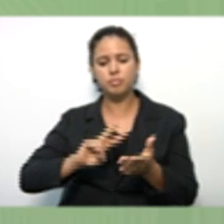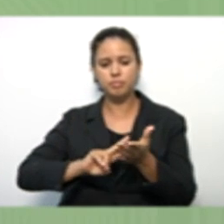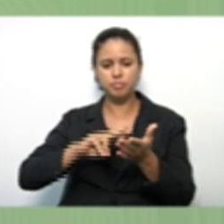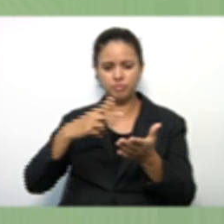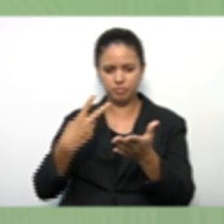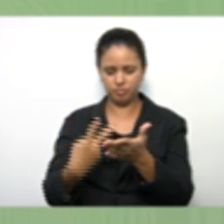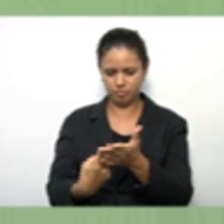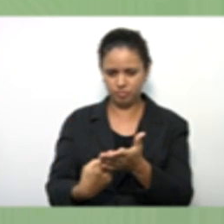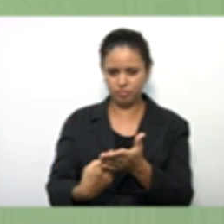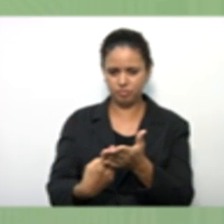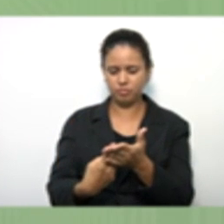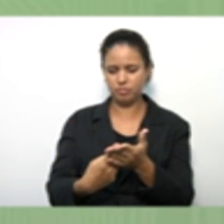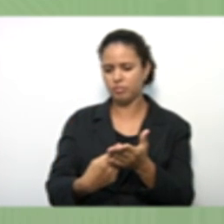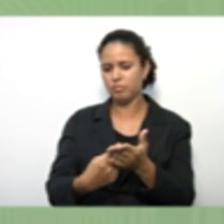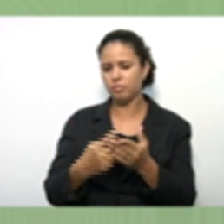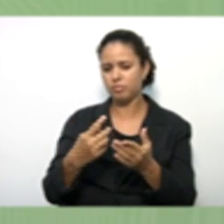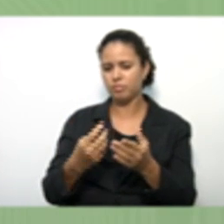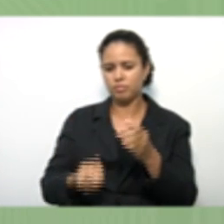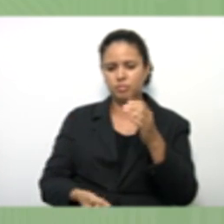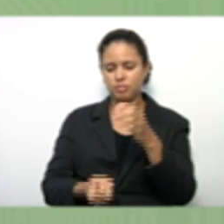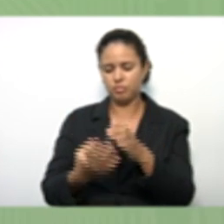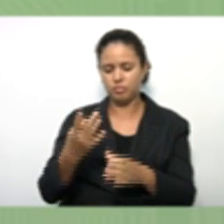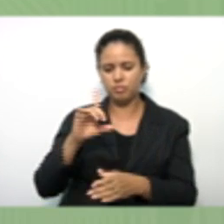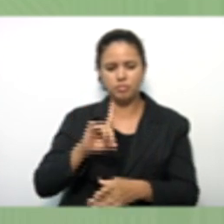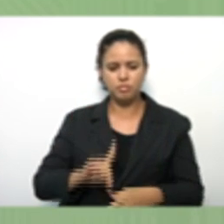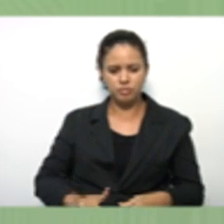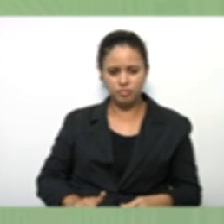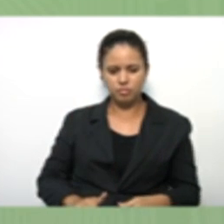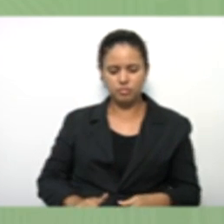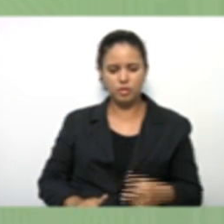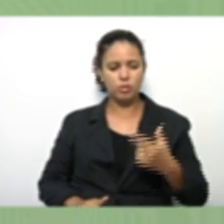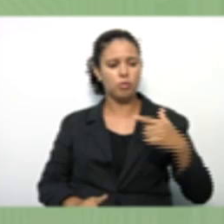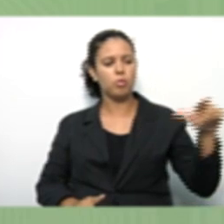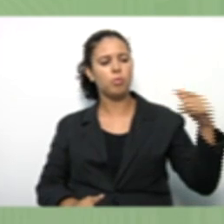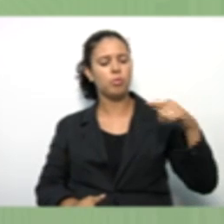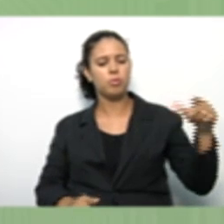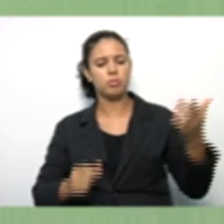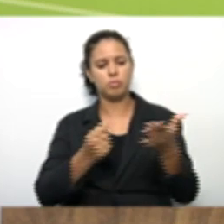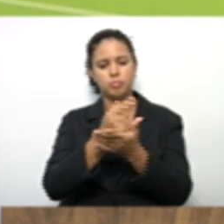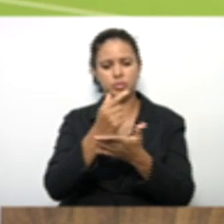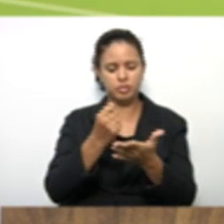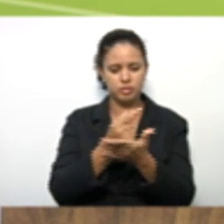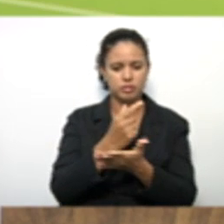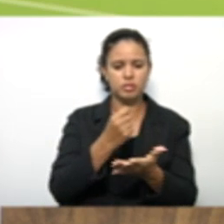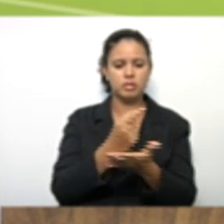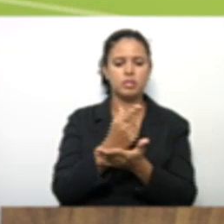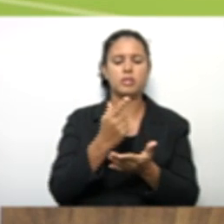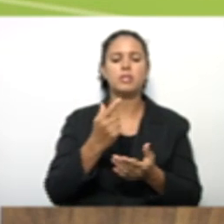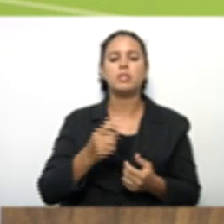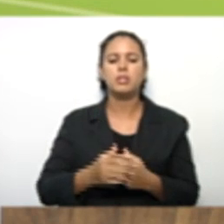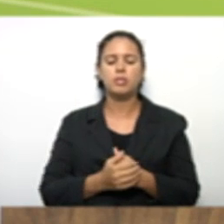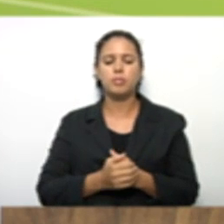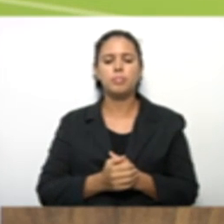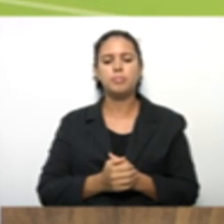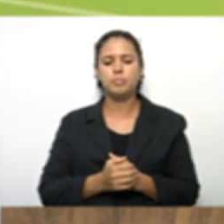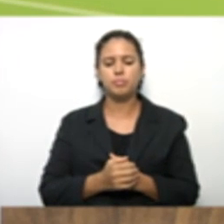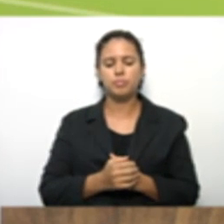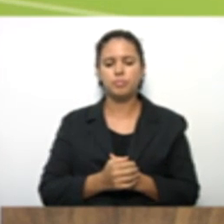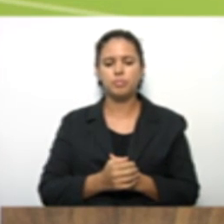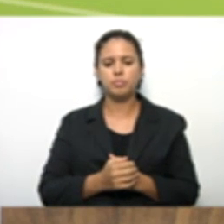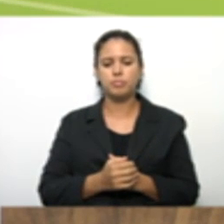um direito, e fornecedores a pagar? Fornecedores a pagar, lembrando aqui, ó, fornecedores são quem?